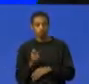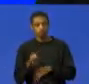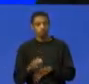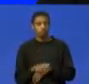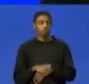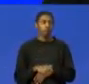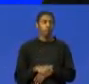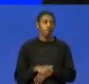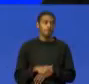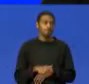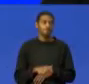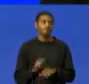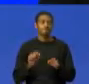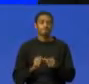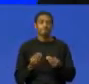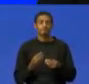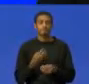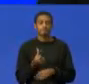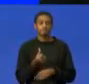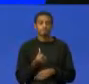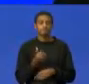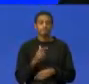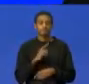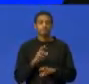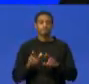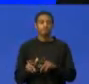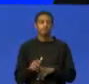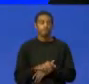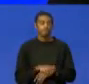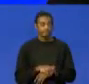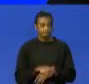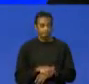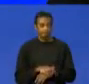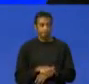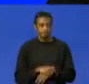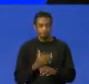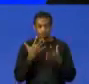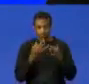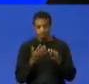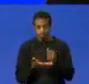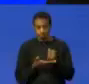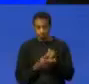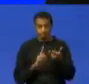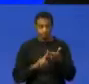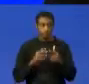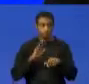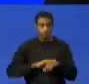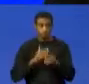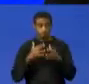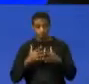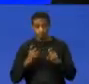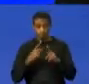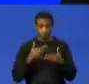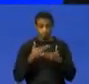a ser feito em 6 blocos distintos, né? Atenção básica, média e alta complexidade e assim por